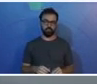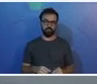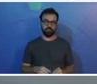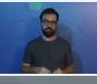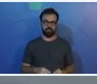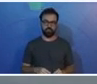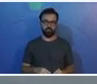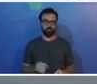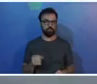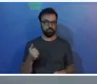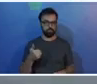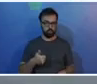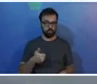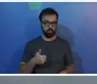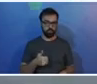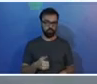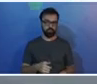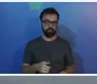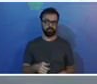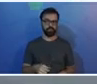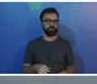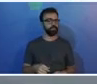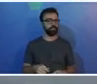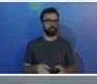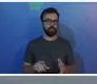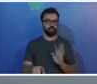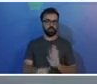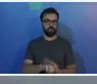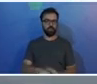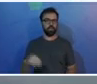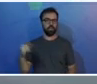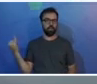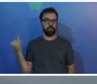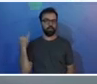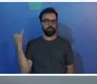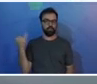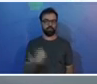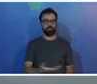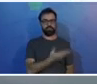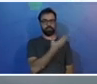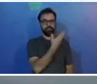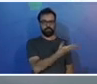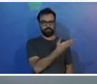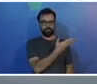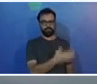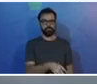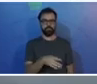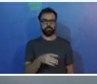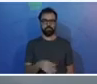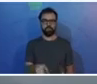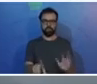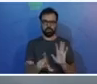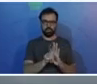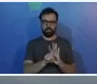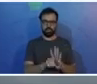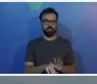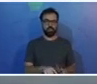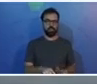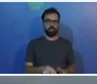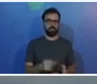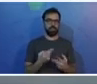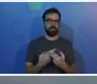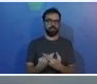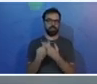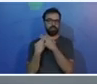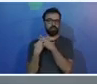impostos. Uma dessas leis muito importante é a Lei de Responsabilidade Fiscal. O que ela é? O